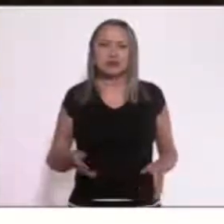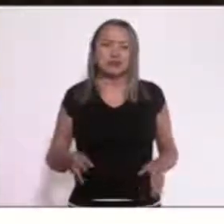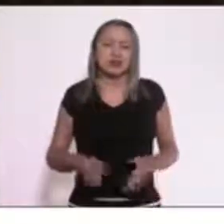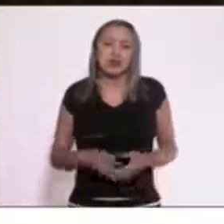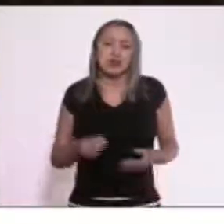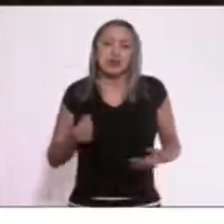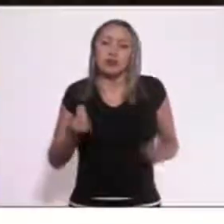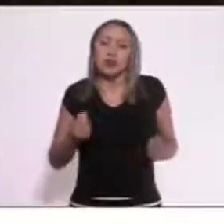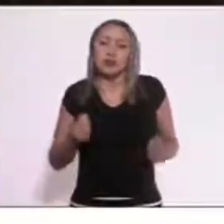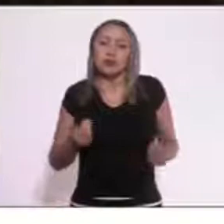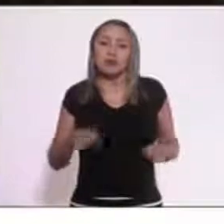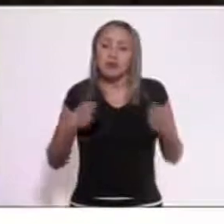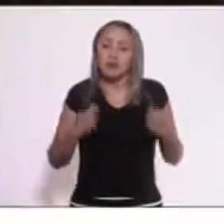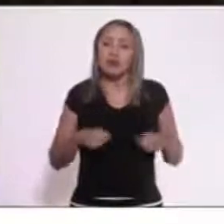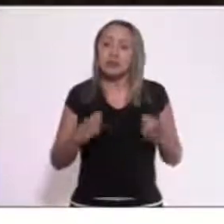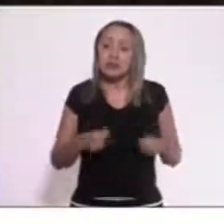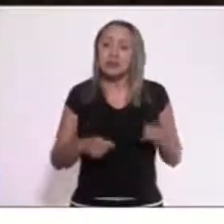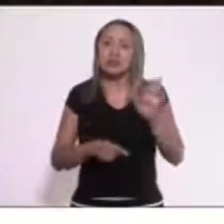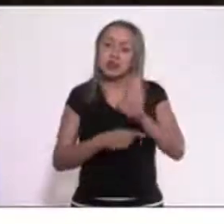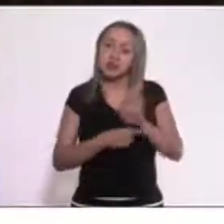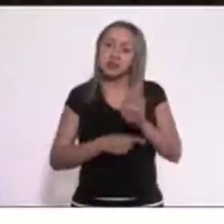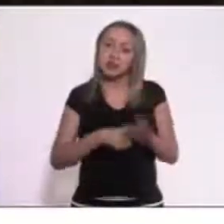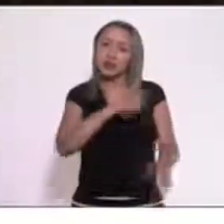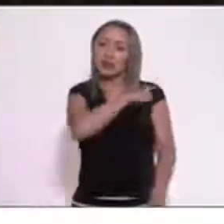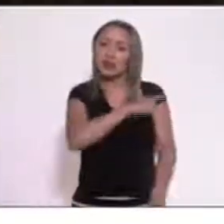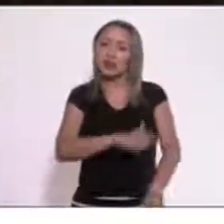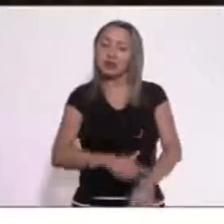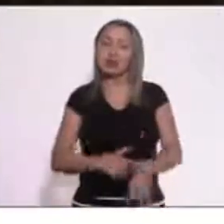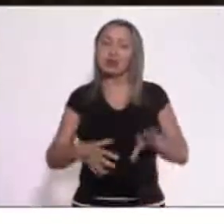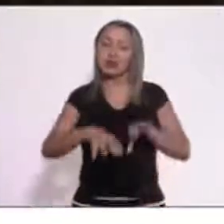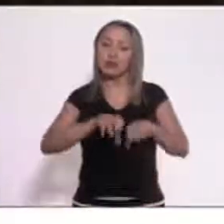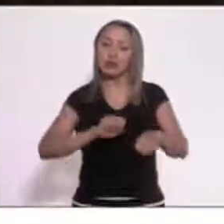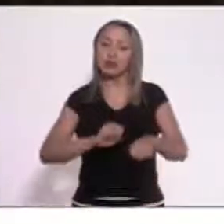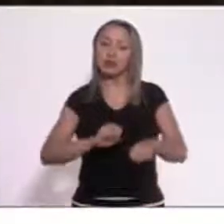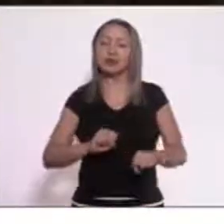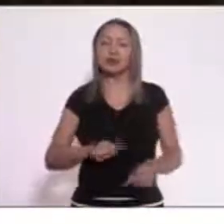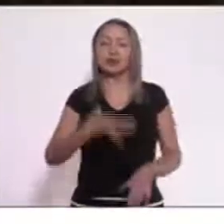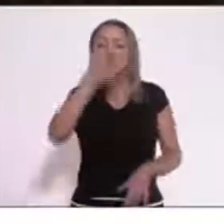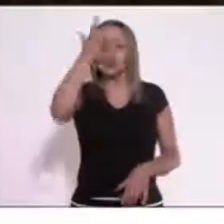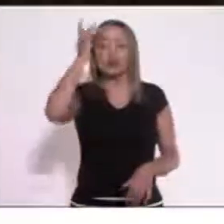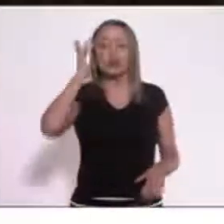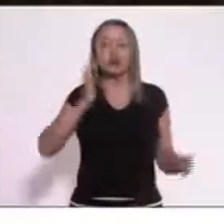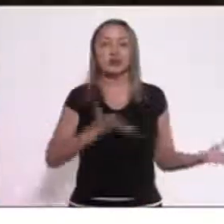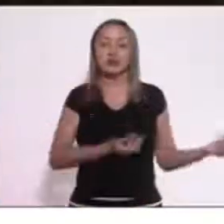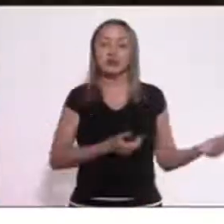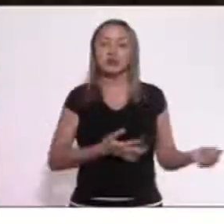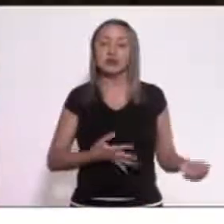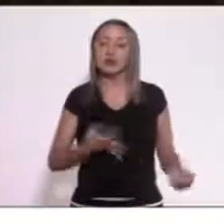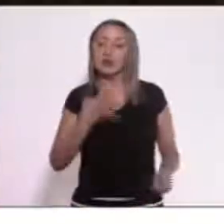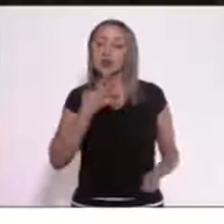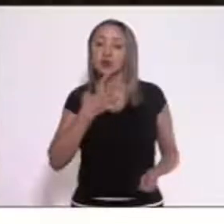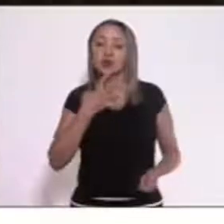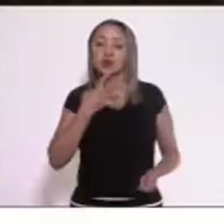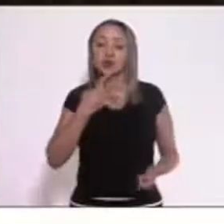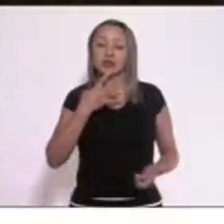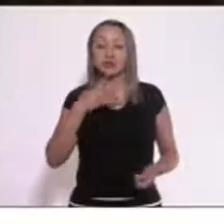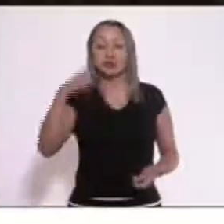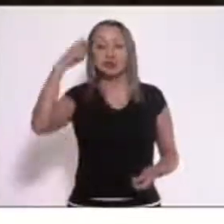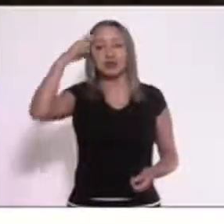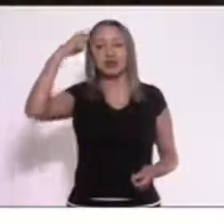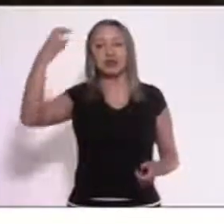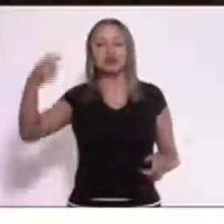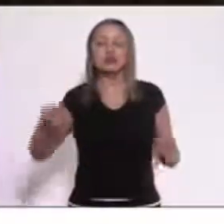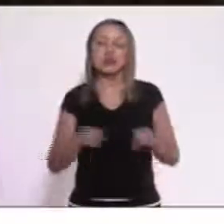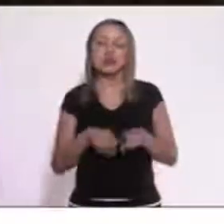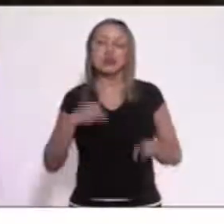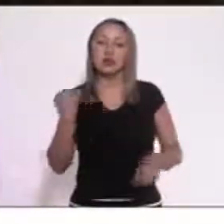é não querer investir na formação e na construção do conhecimento tão importante